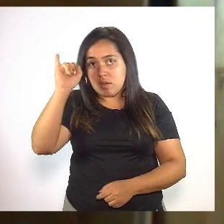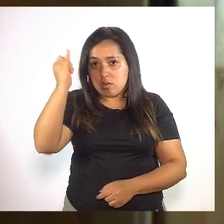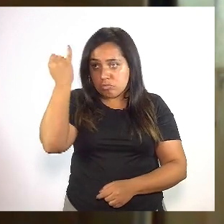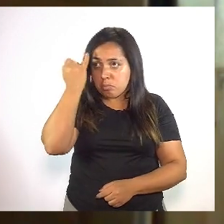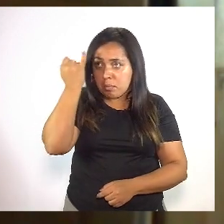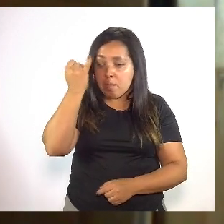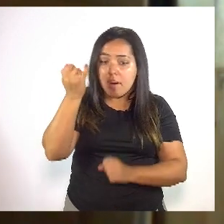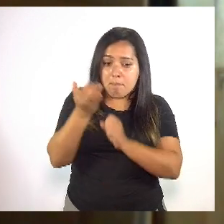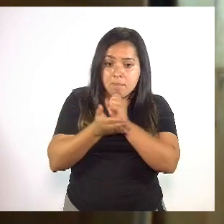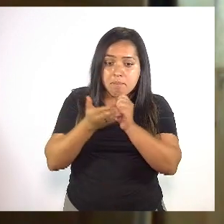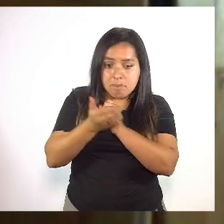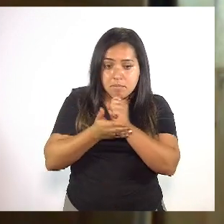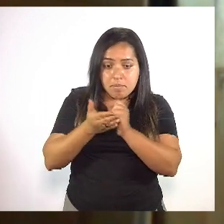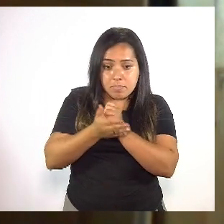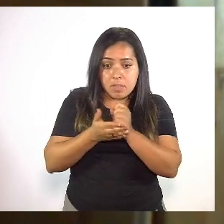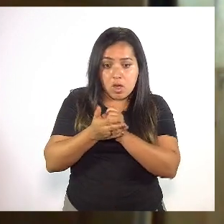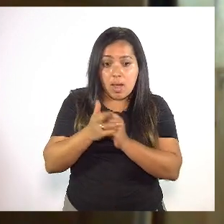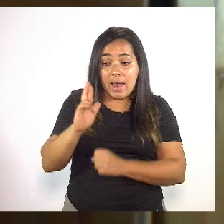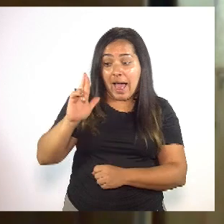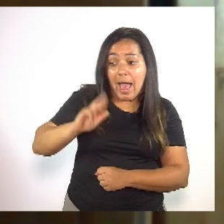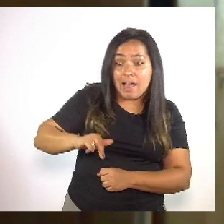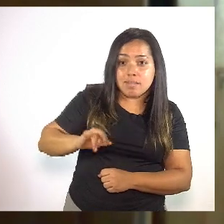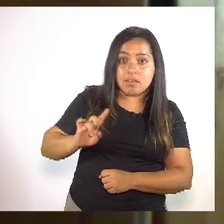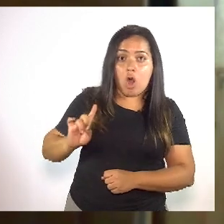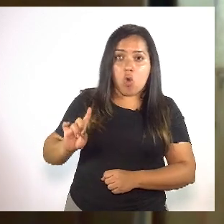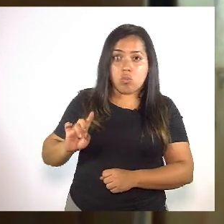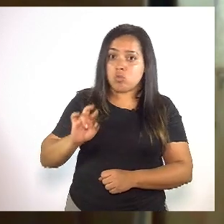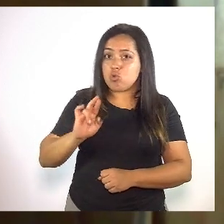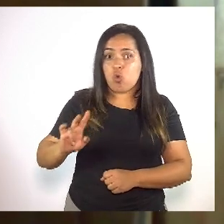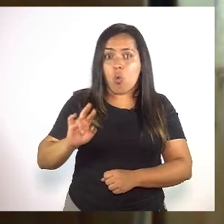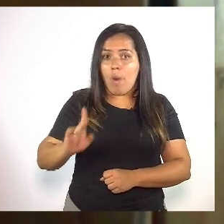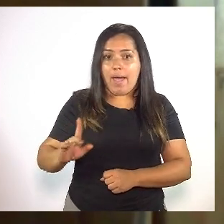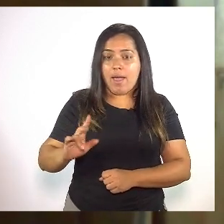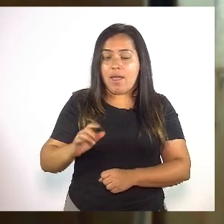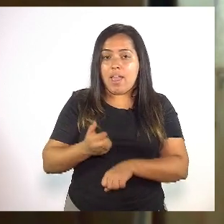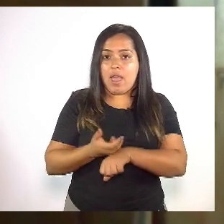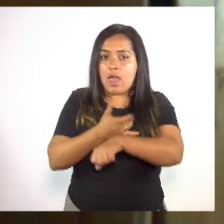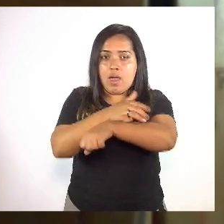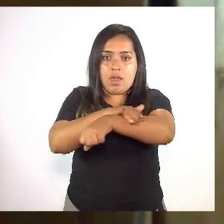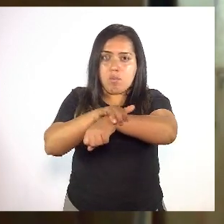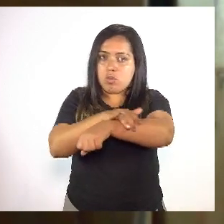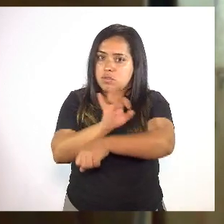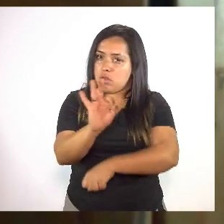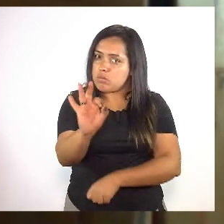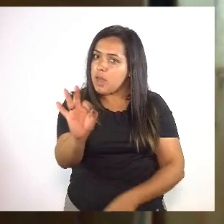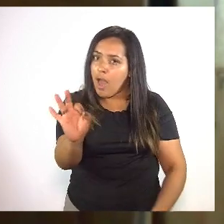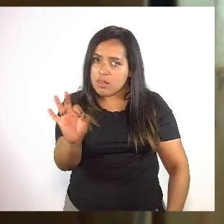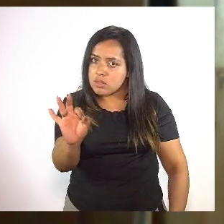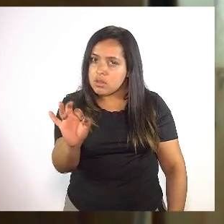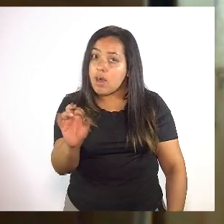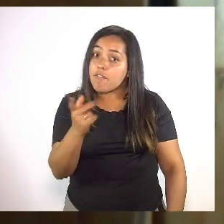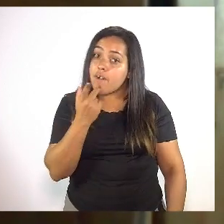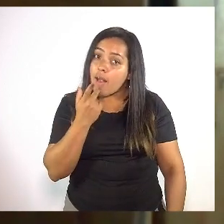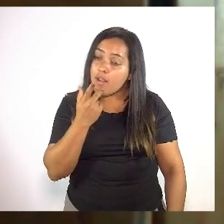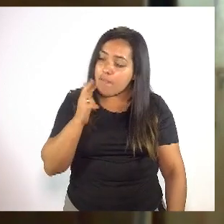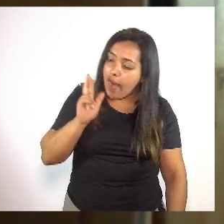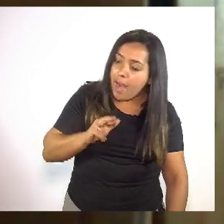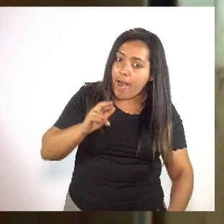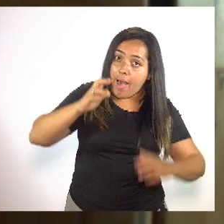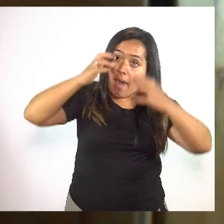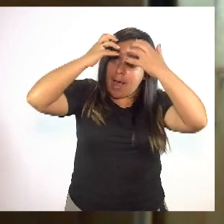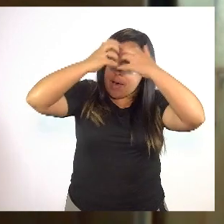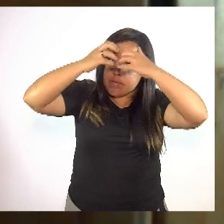fundamentada, levado pela razão, levados pela razão, e não pela emoção. Apesar que,